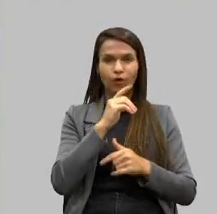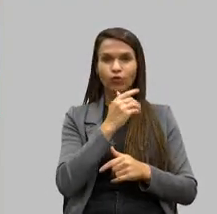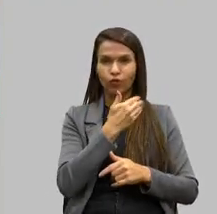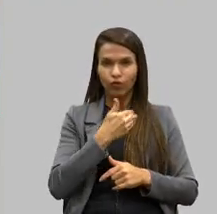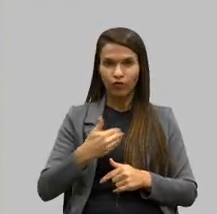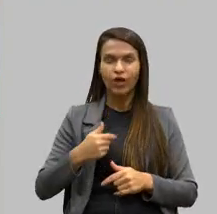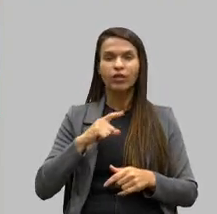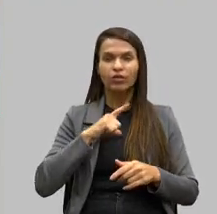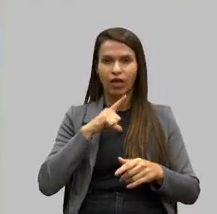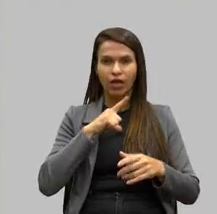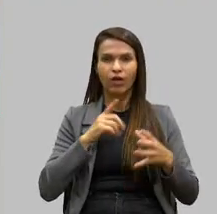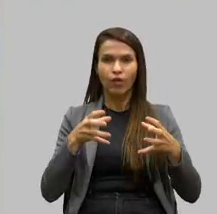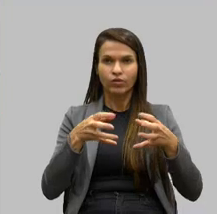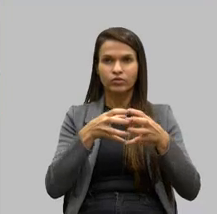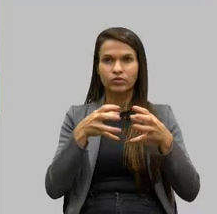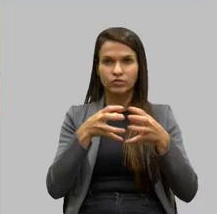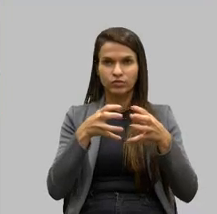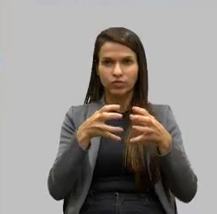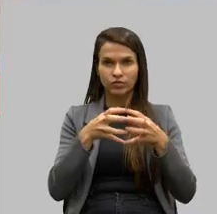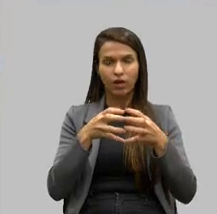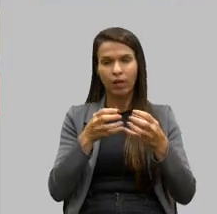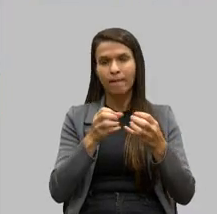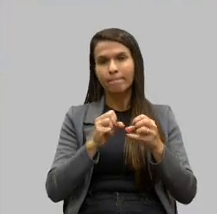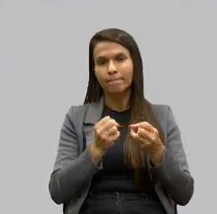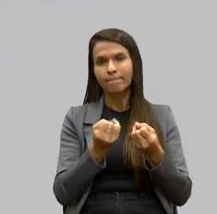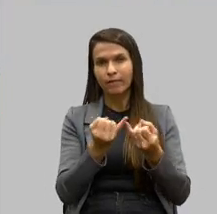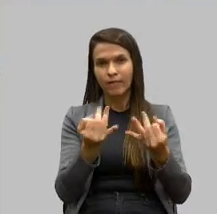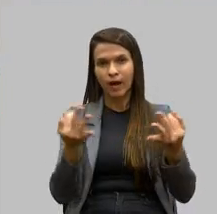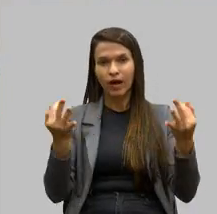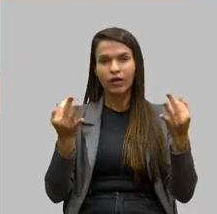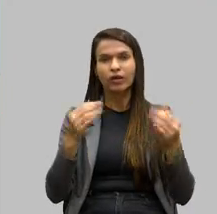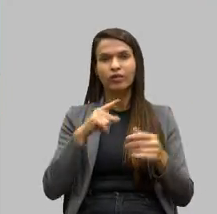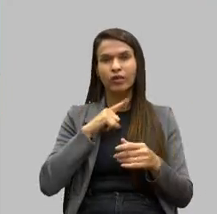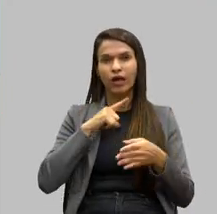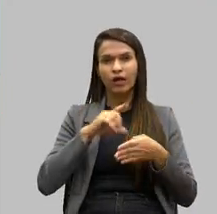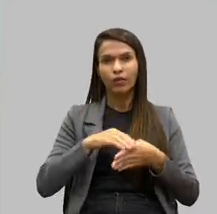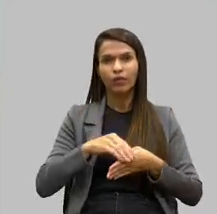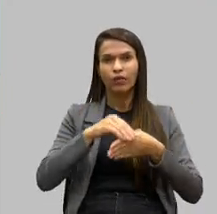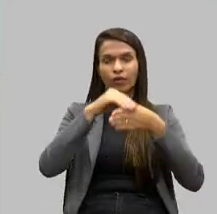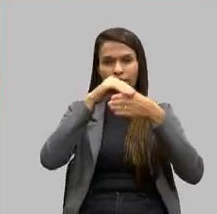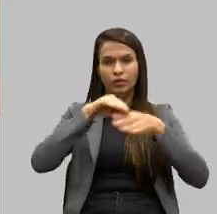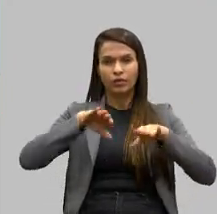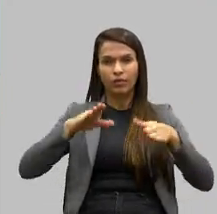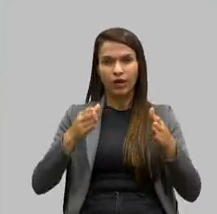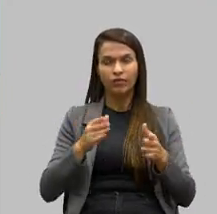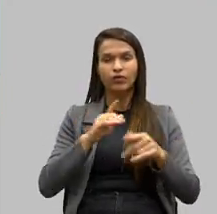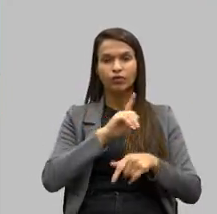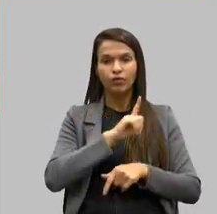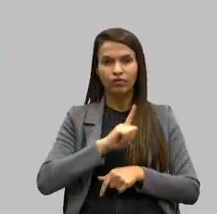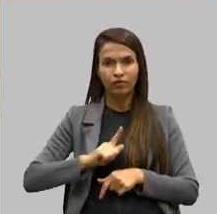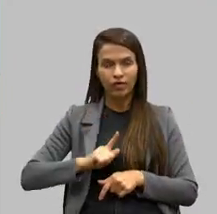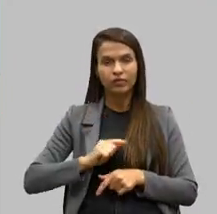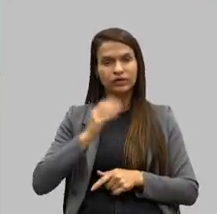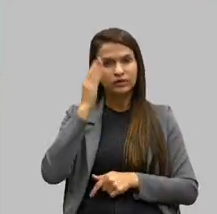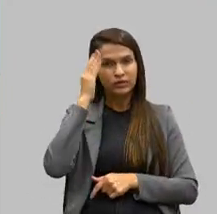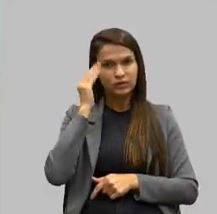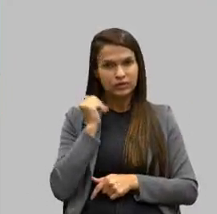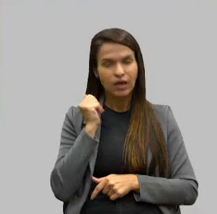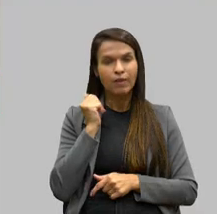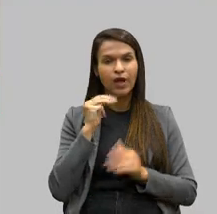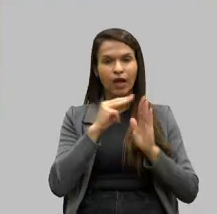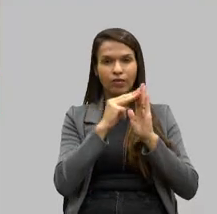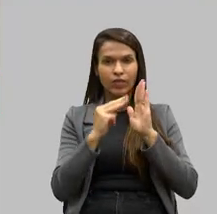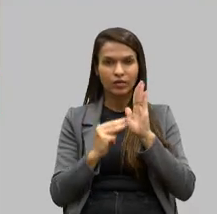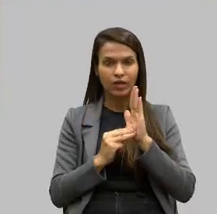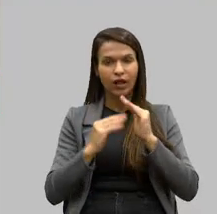assessoria da maioria, está aqui o líder da bancada do governo, que sabe que a metodologia